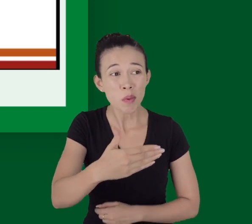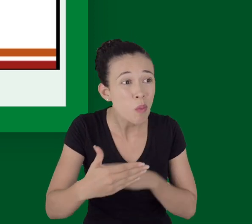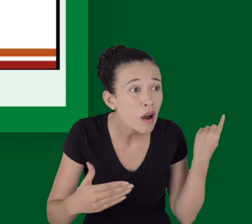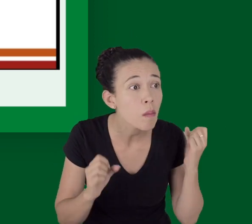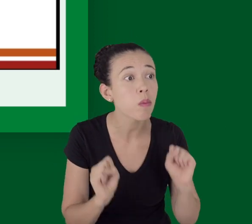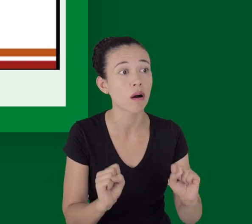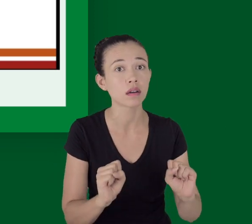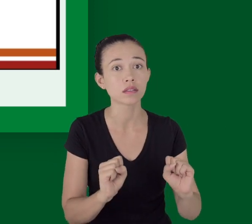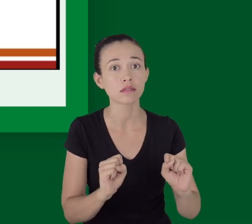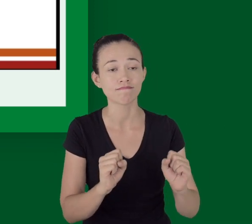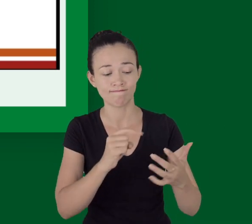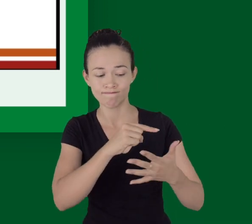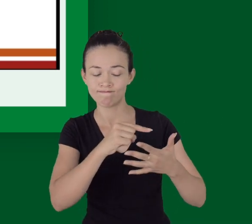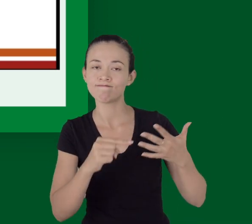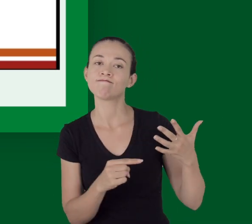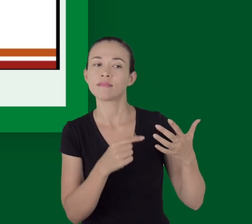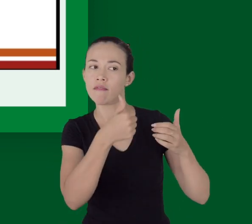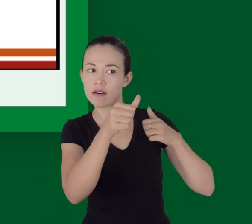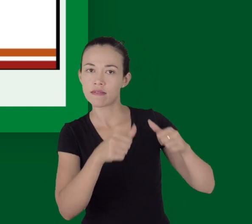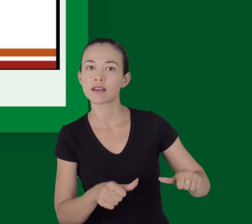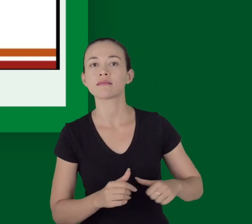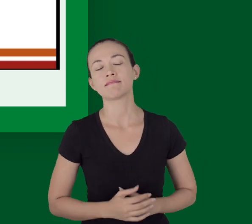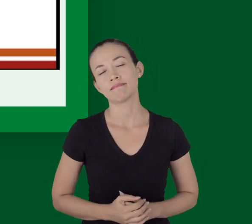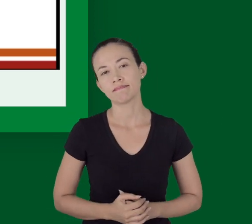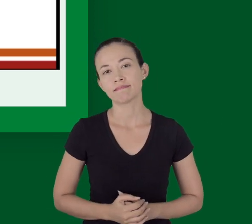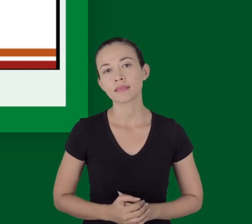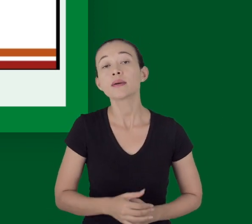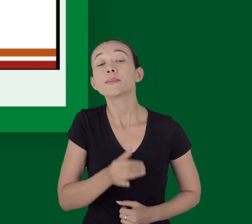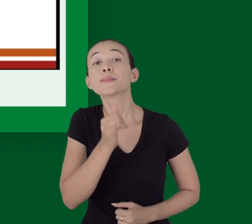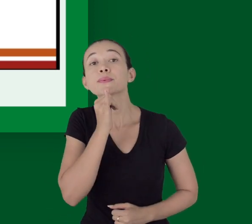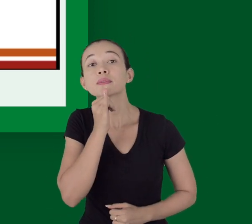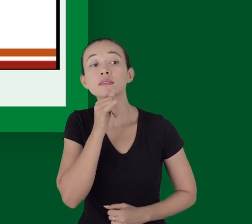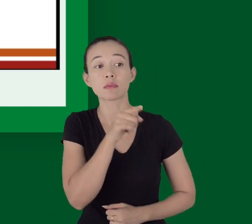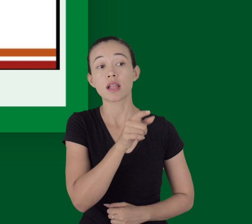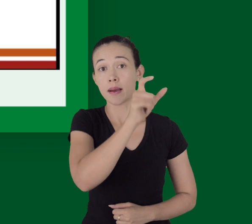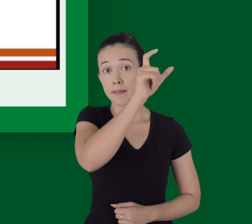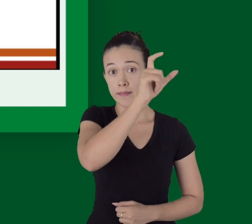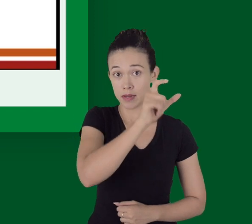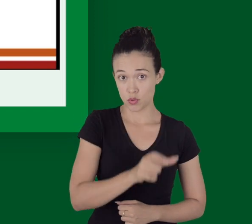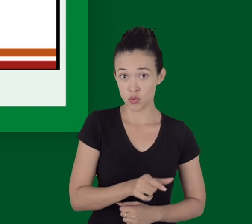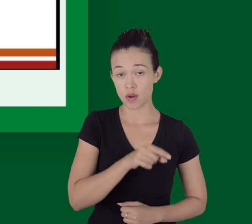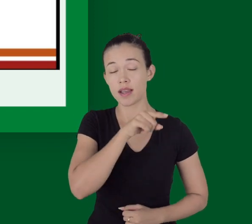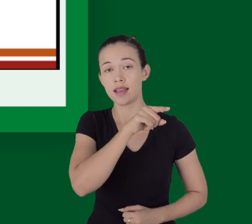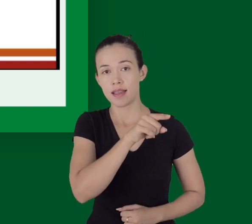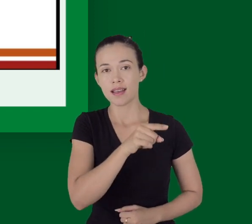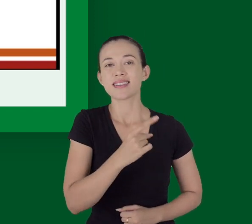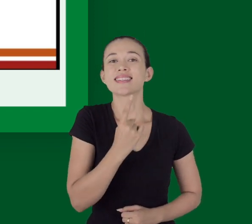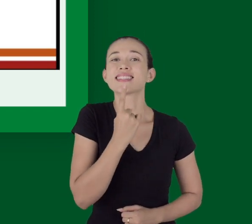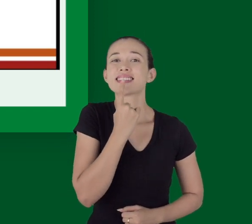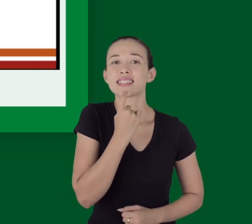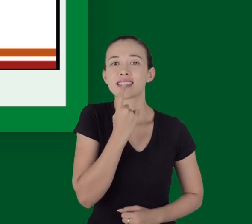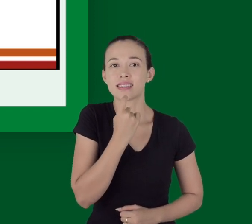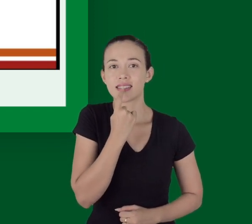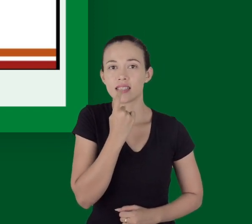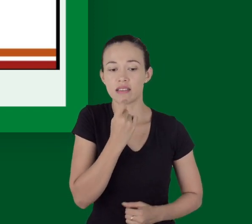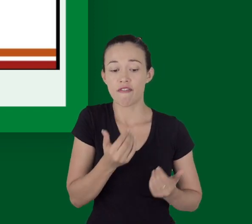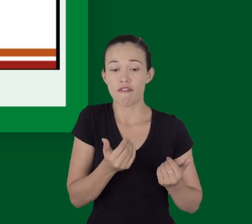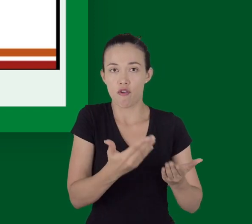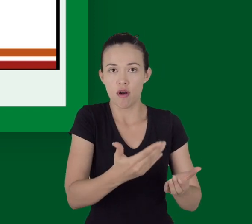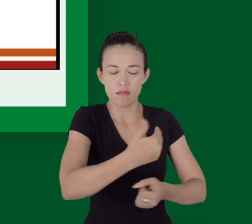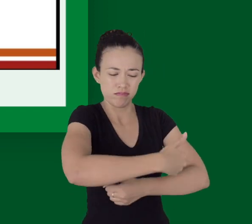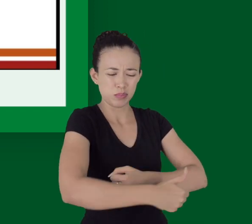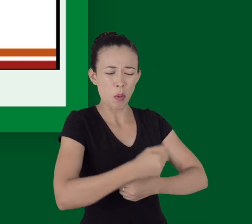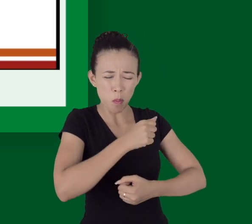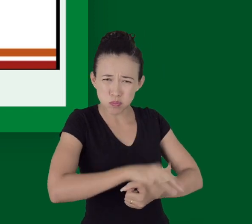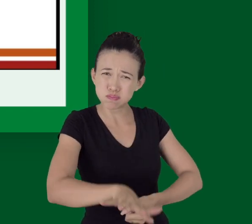de evoluir com gravidade. Então, se eu tenho uma situação de exsanguinação, ou seja, eu tenho um sangramento incontrolável, se eu não